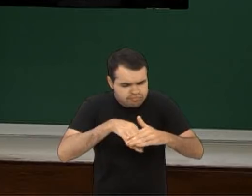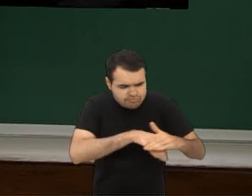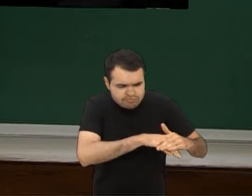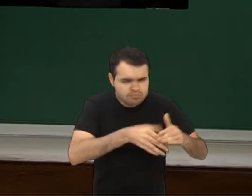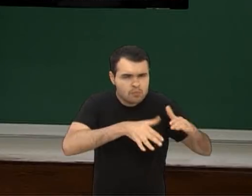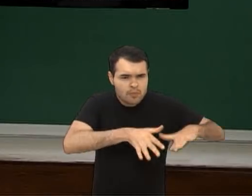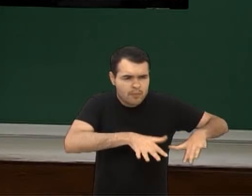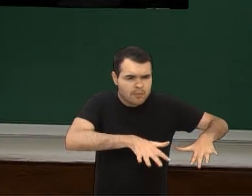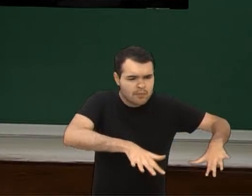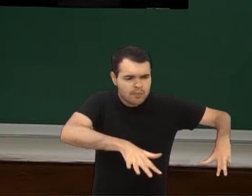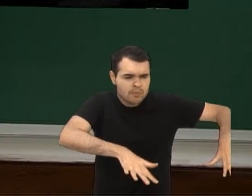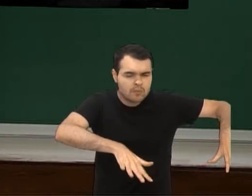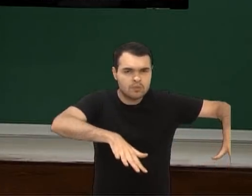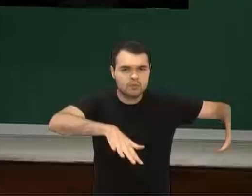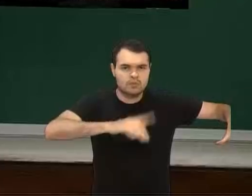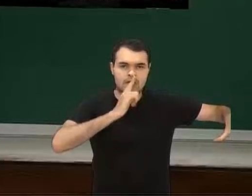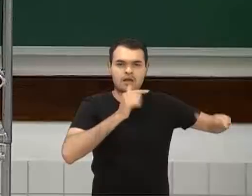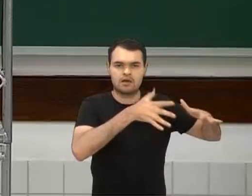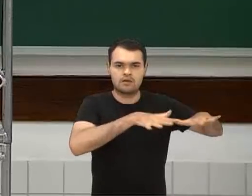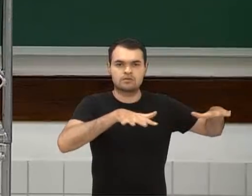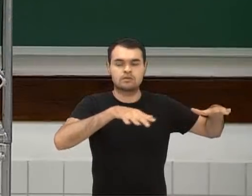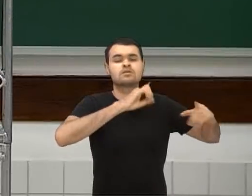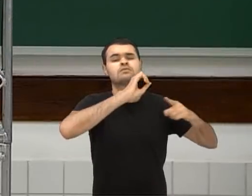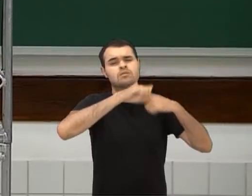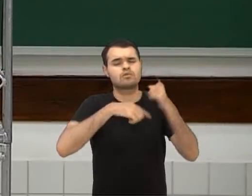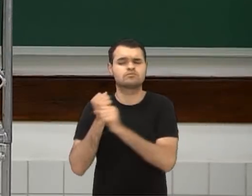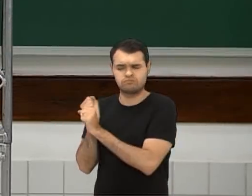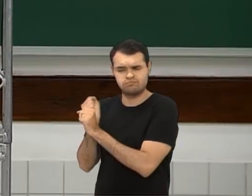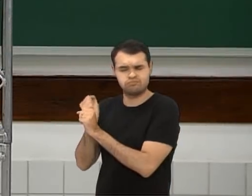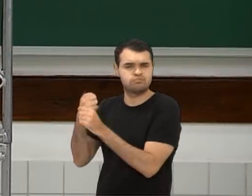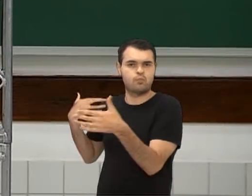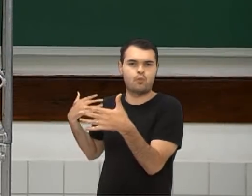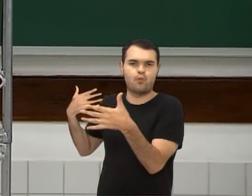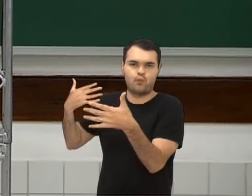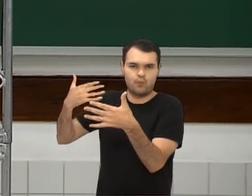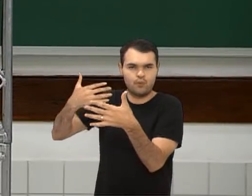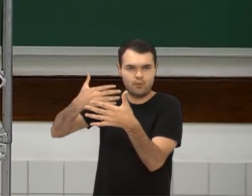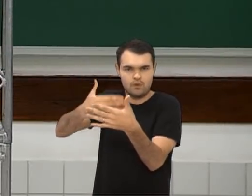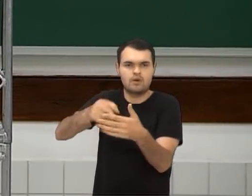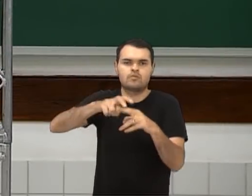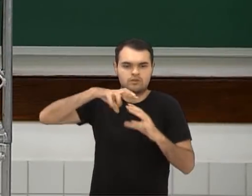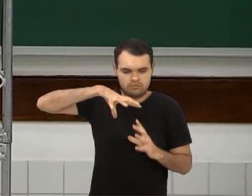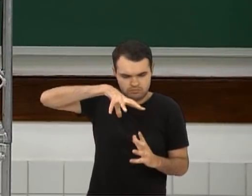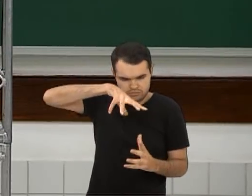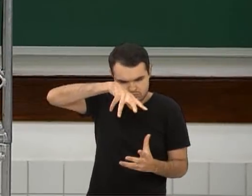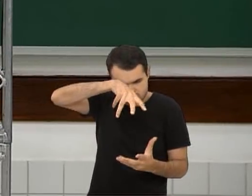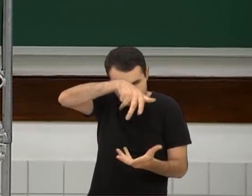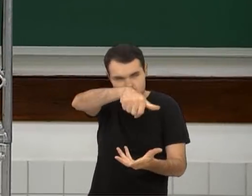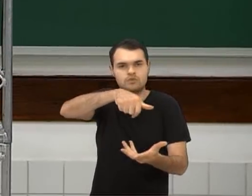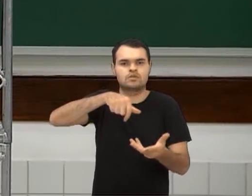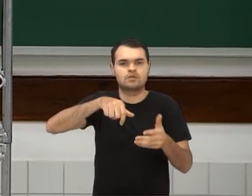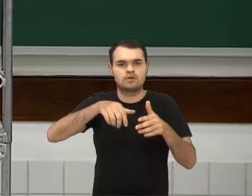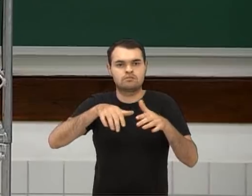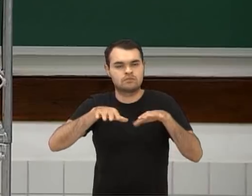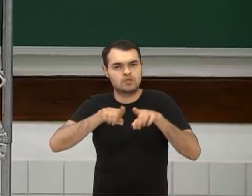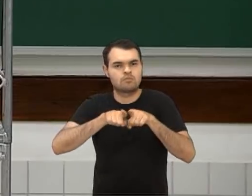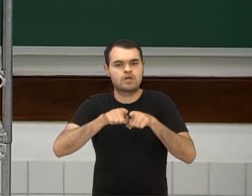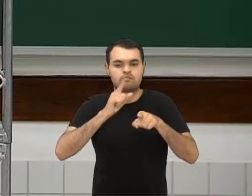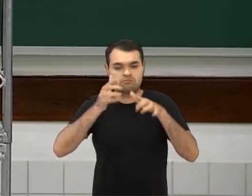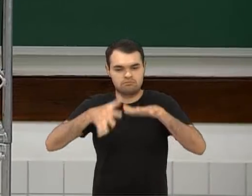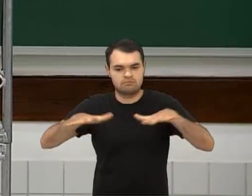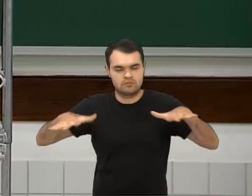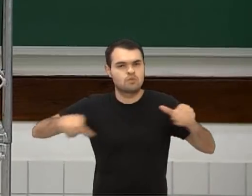milhões e milhões de anos no fundo dos oceanos. E acabou que, com a movimentação do planeta, da crosta terrestre, dos oceanos,